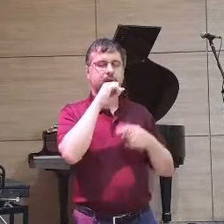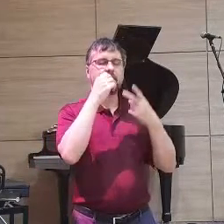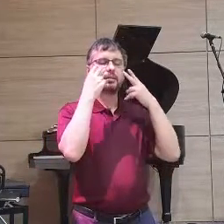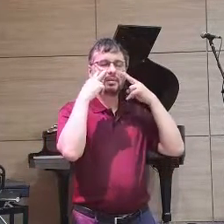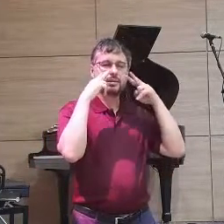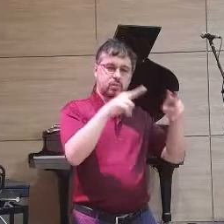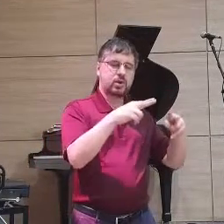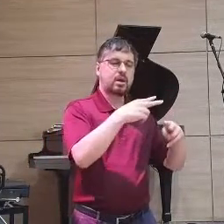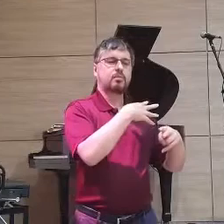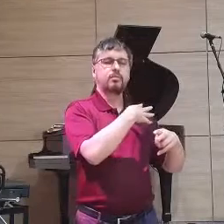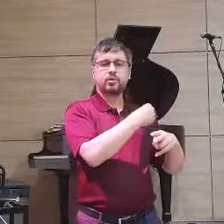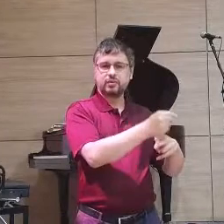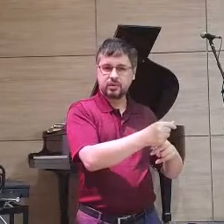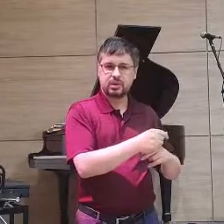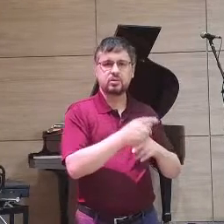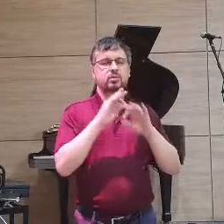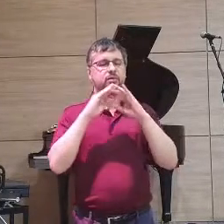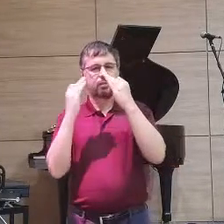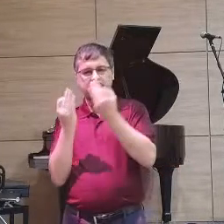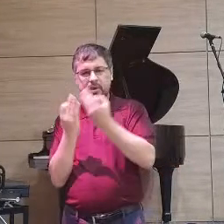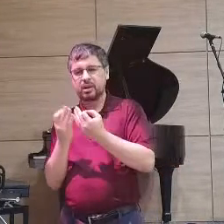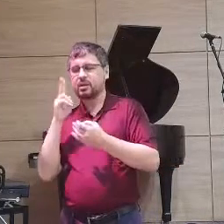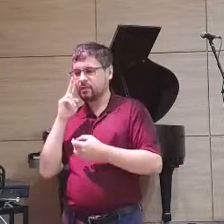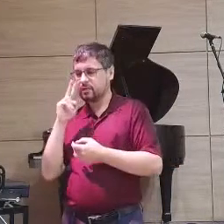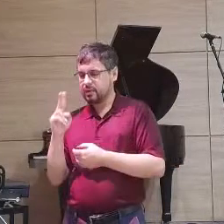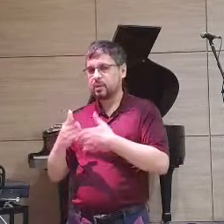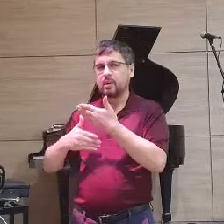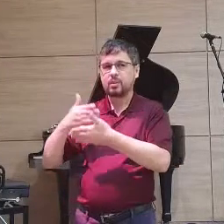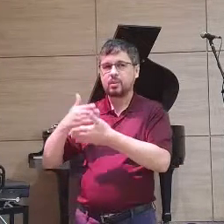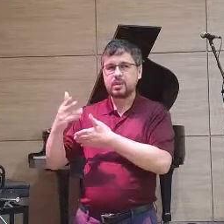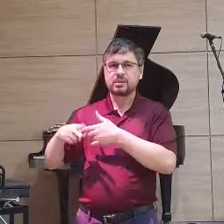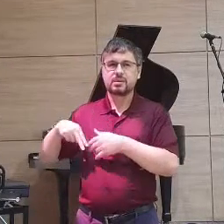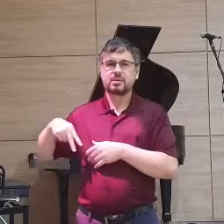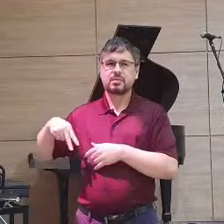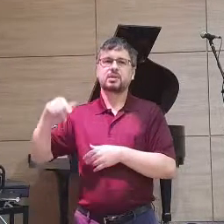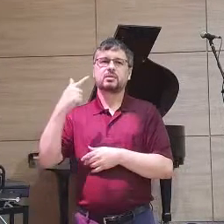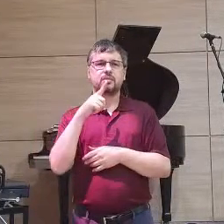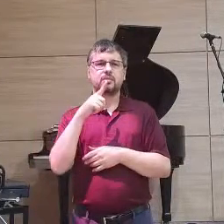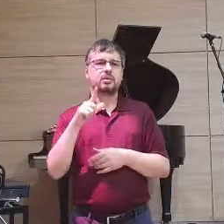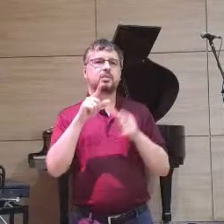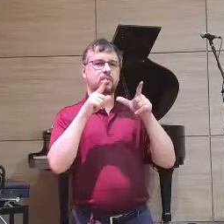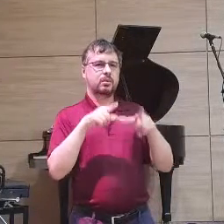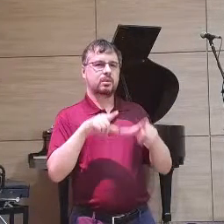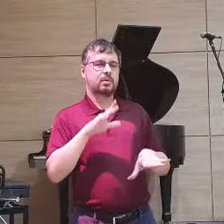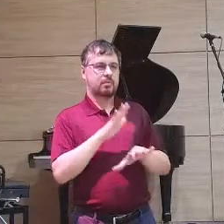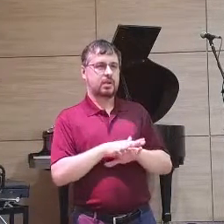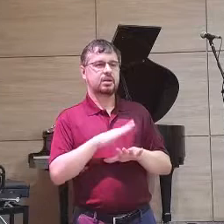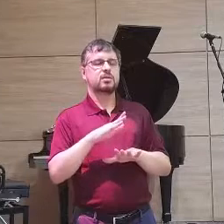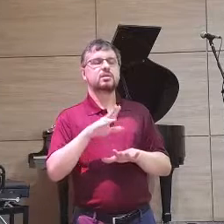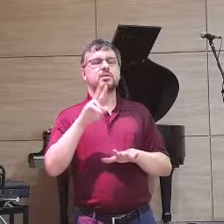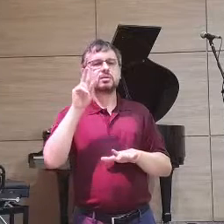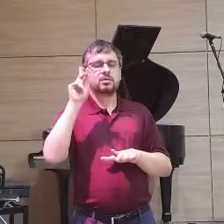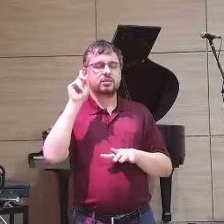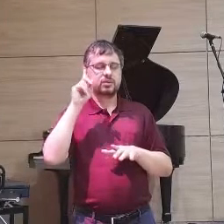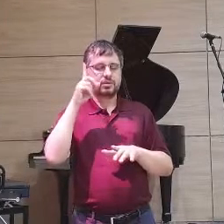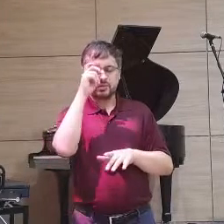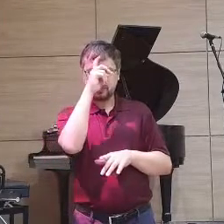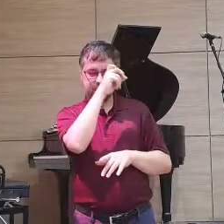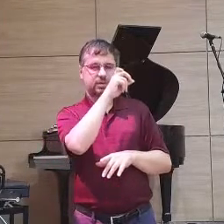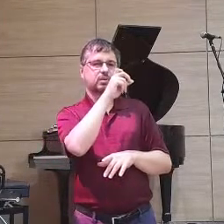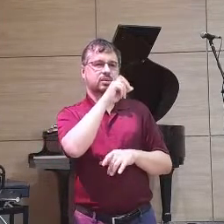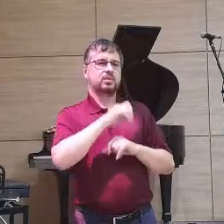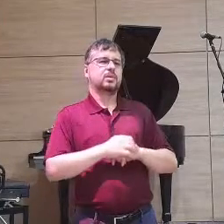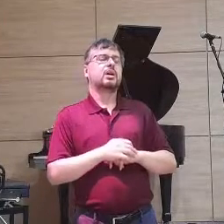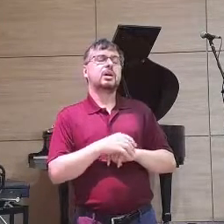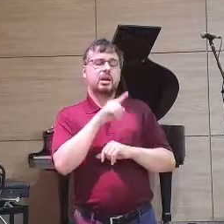para aqueles que te viram começar na caminhada Não Existe lugar mais difícil mas é ali que Deus te deu poder para você